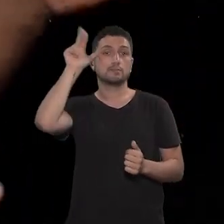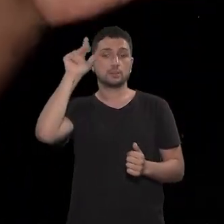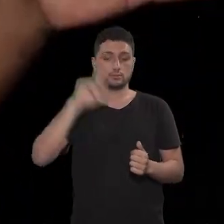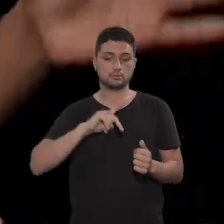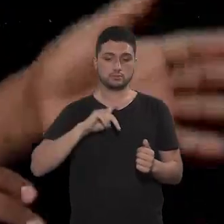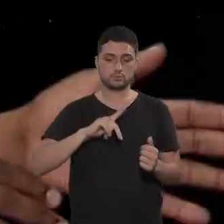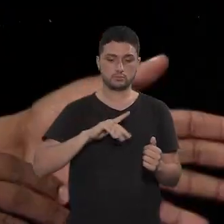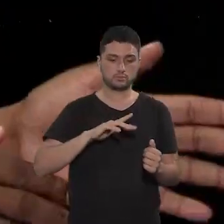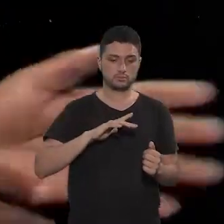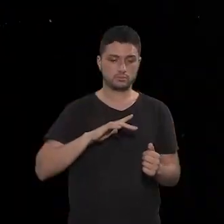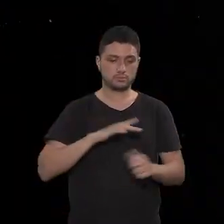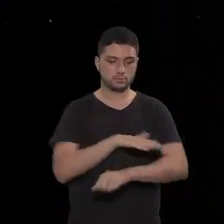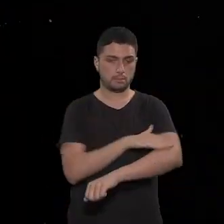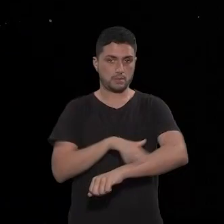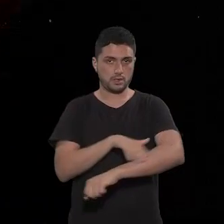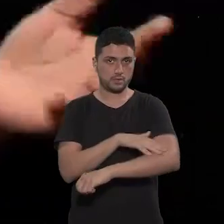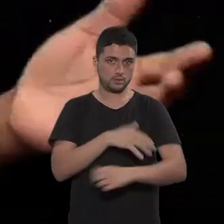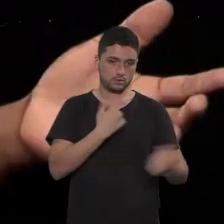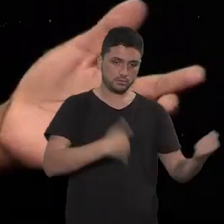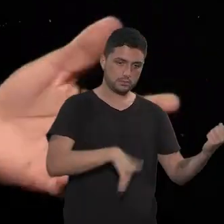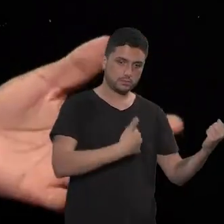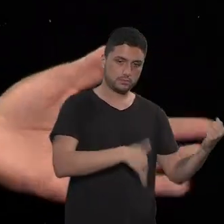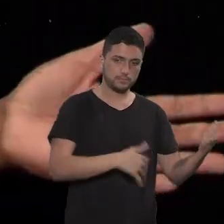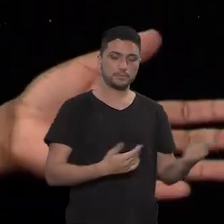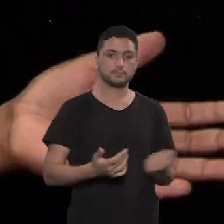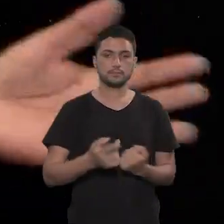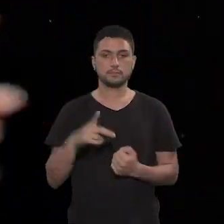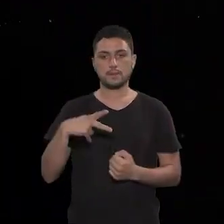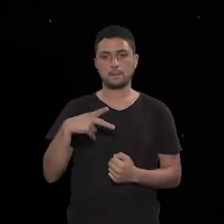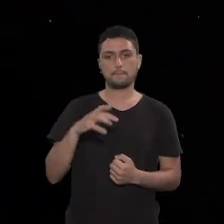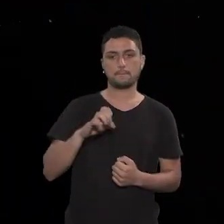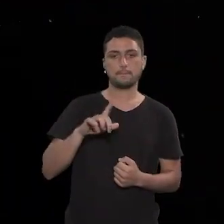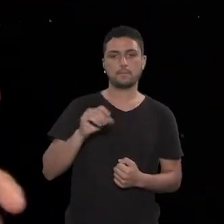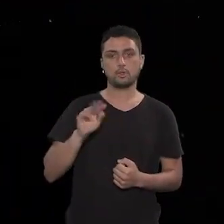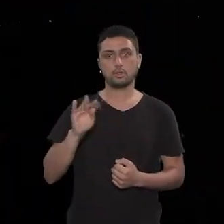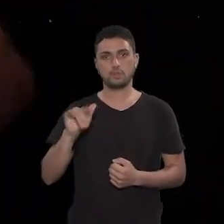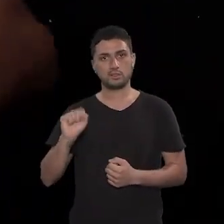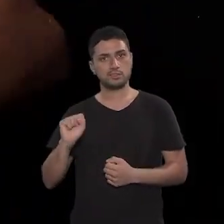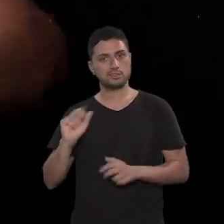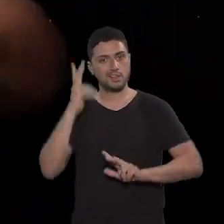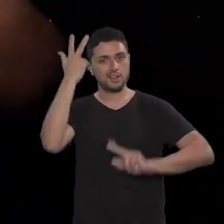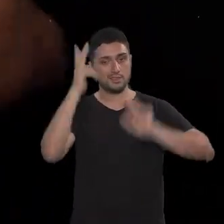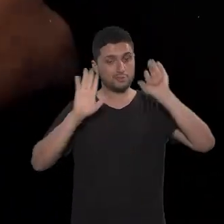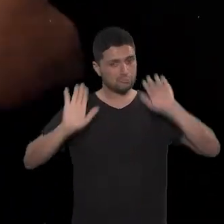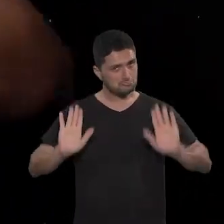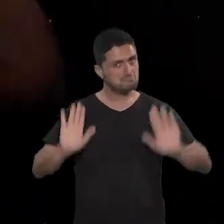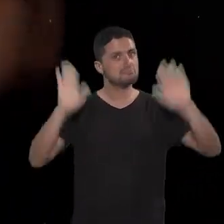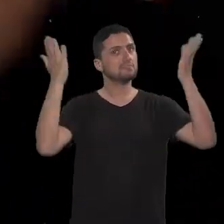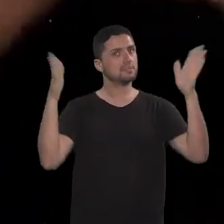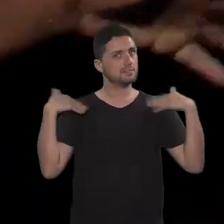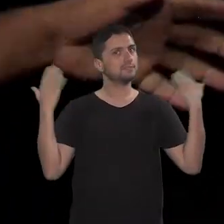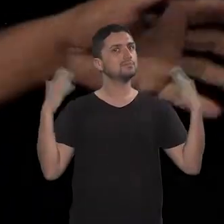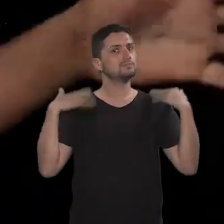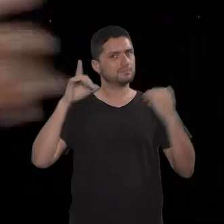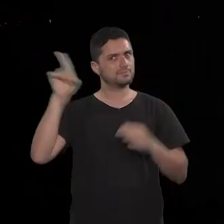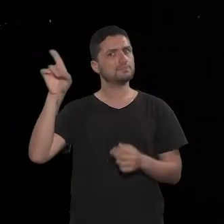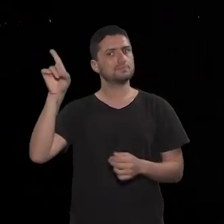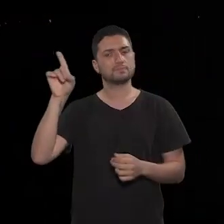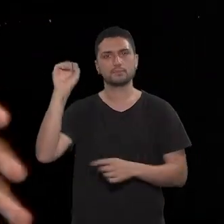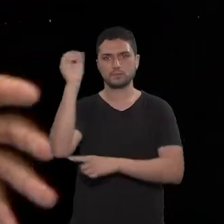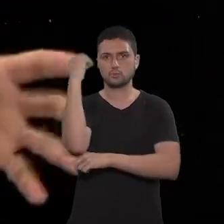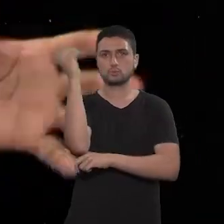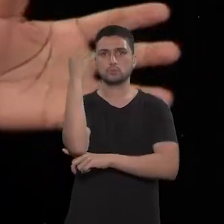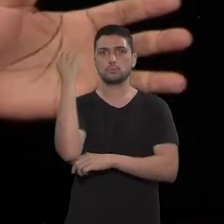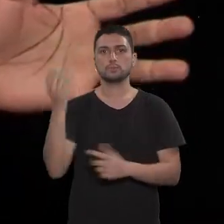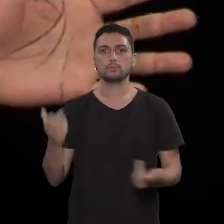época das charqueadas. Então, depois, logo, quando o carnaval de Pelotas é o carnaval mais pulsante do Rio Grande do